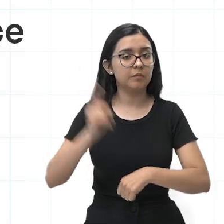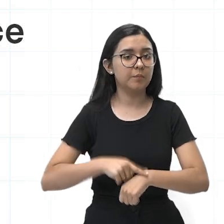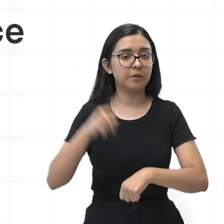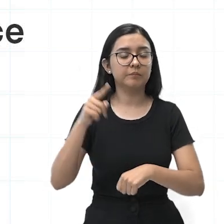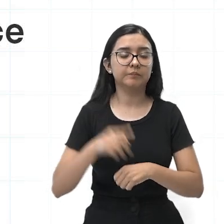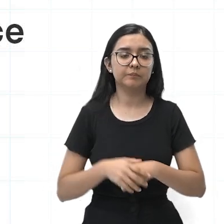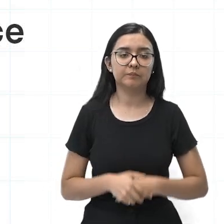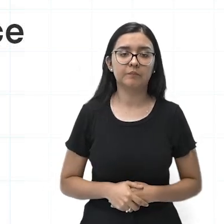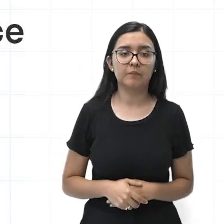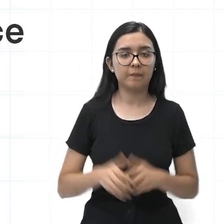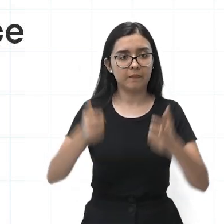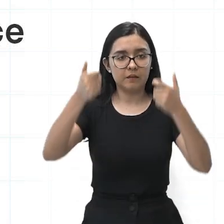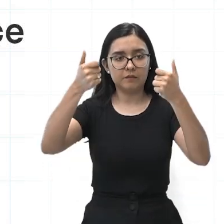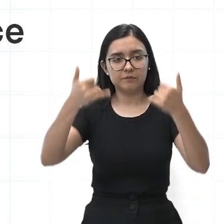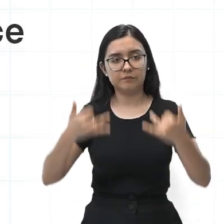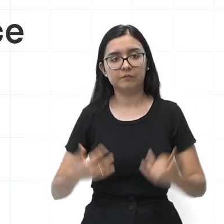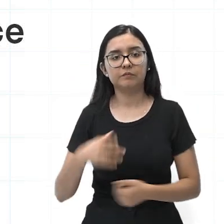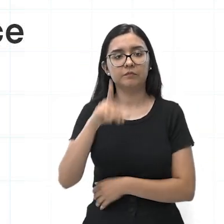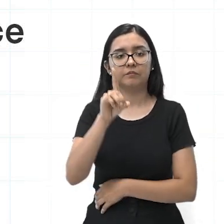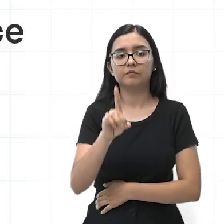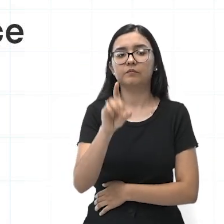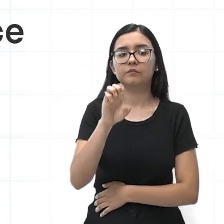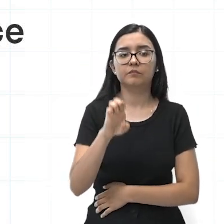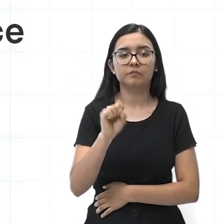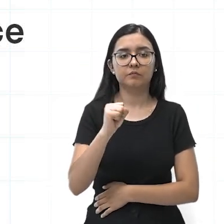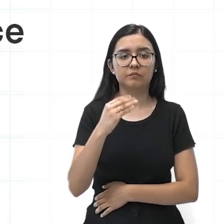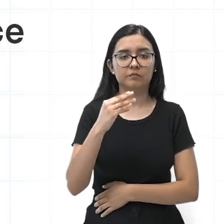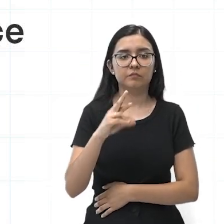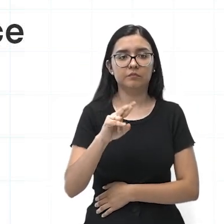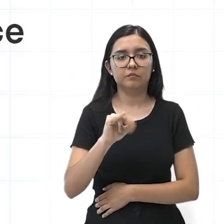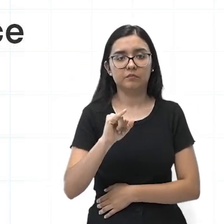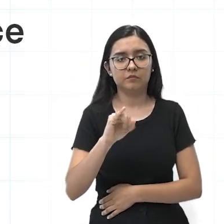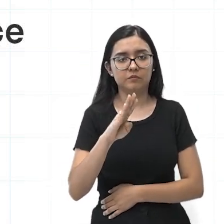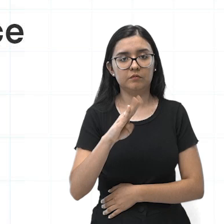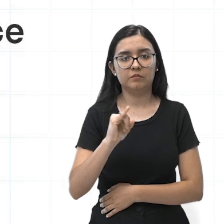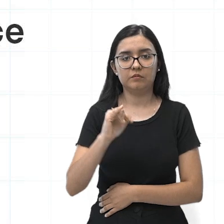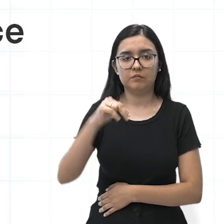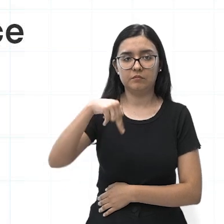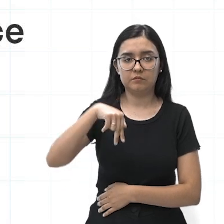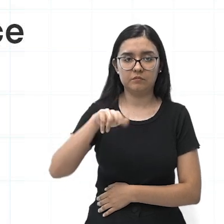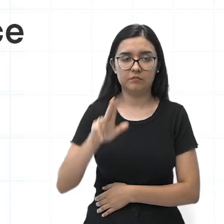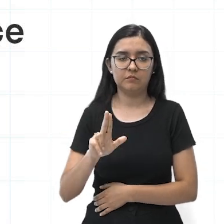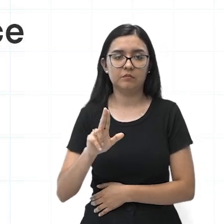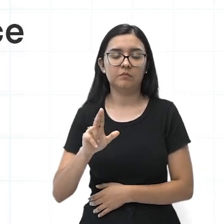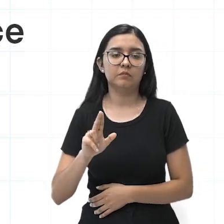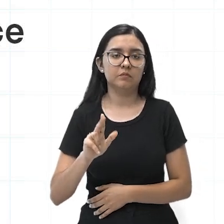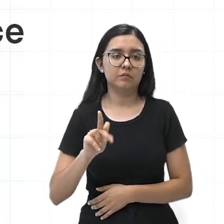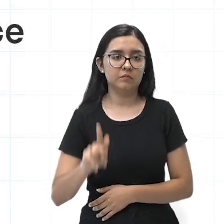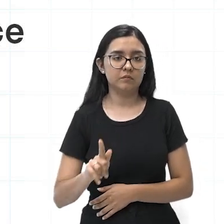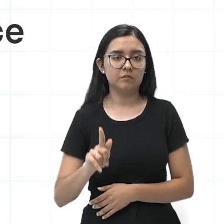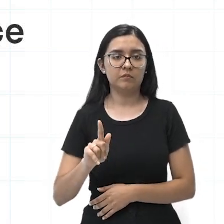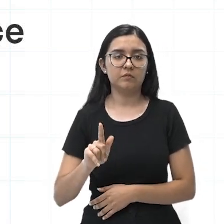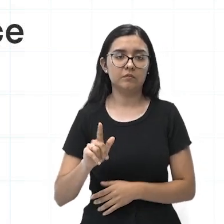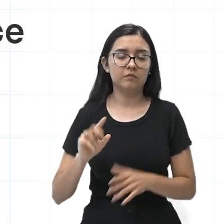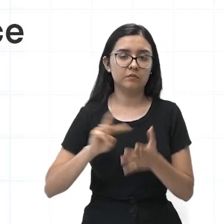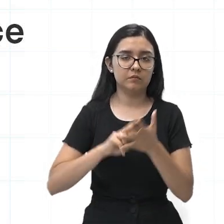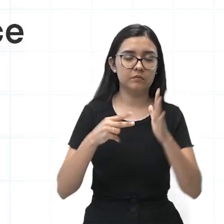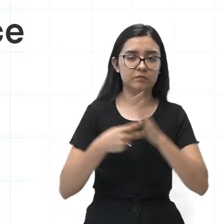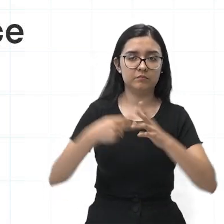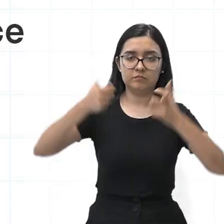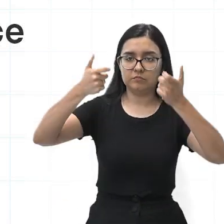school, descrevendo. To describe é o verbo descrever. Describing vai